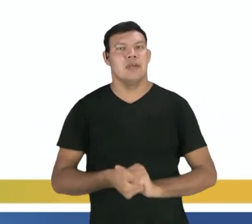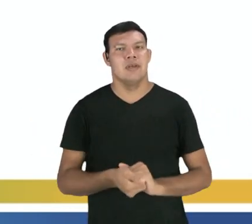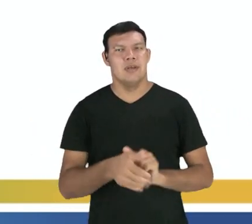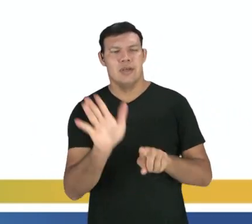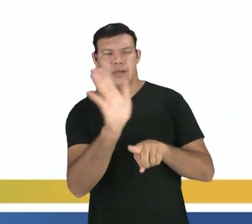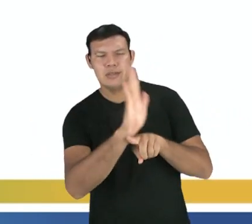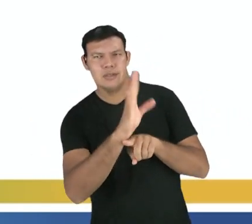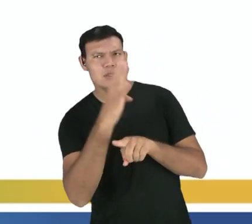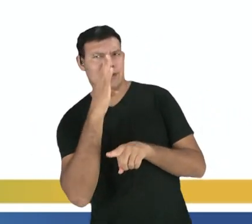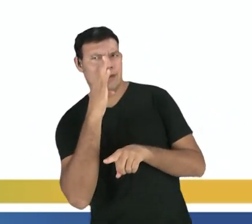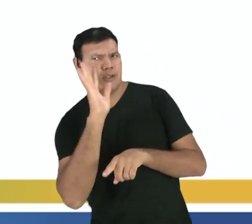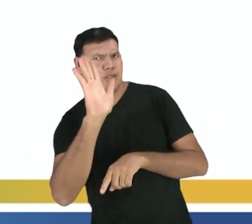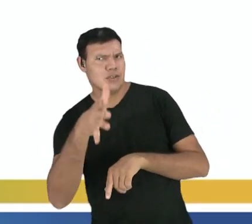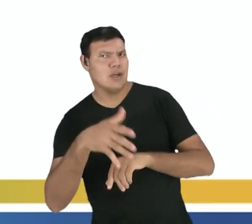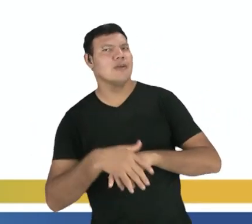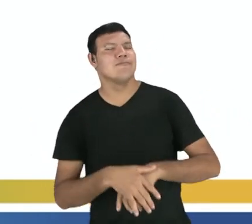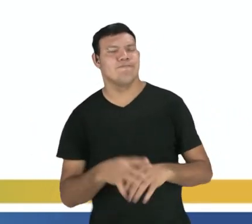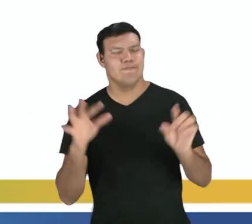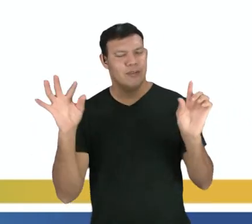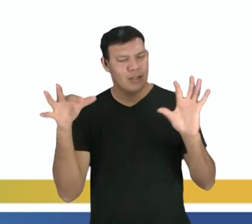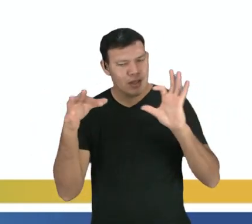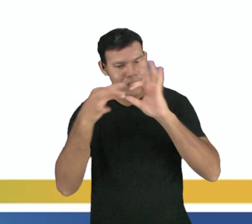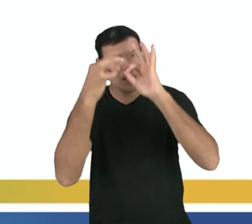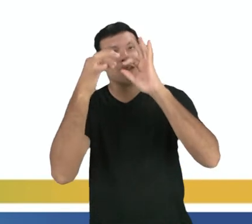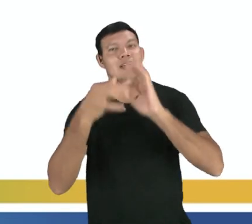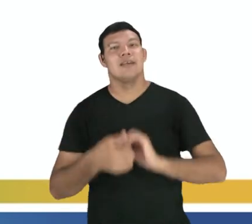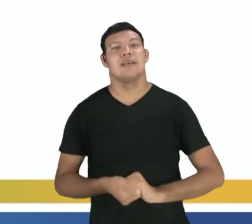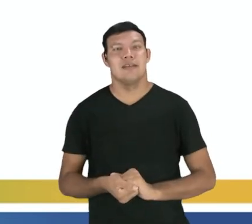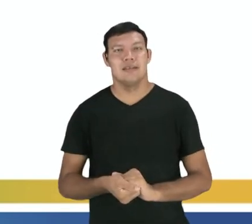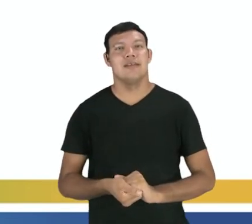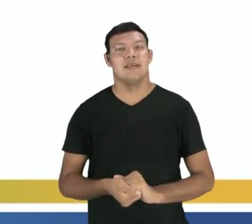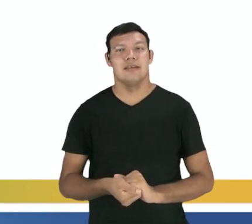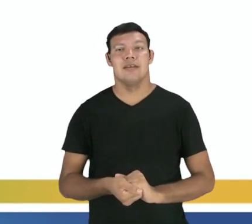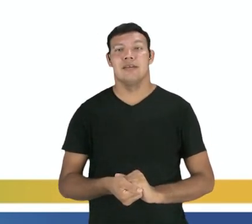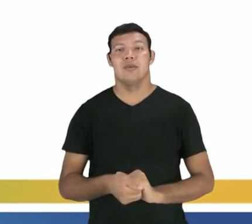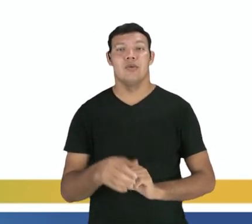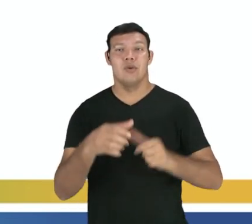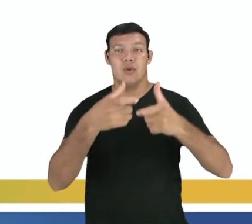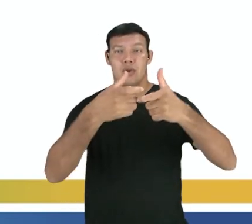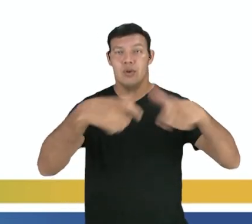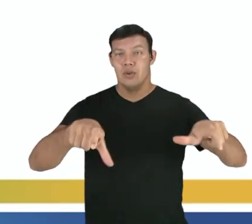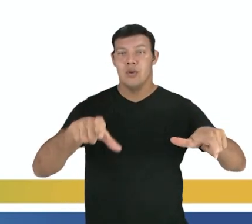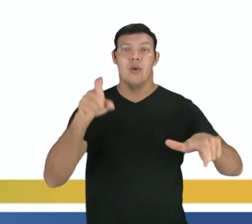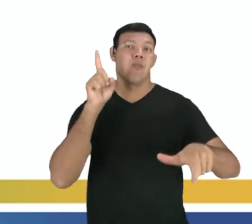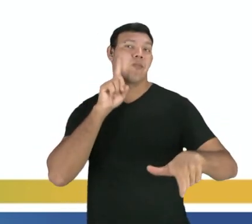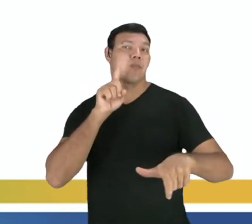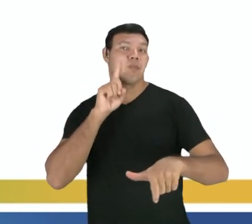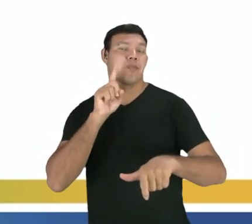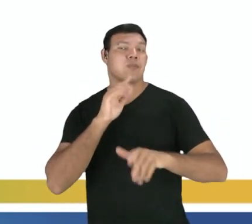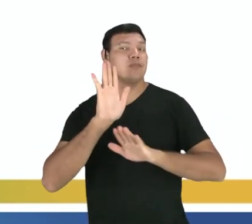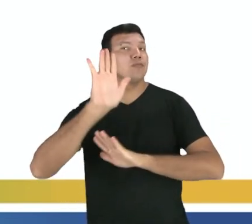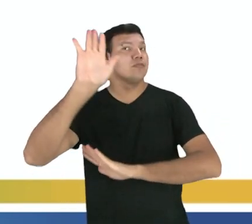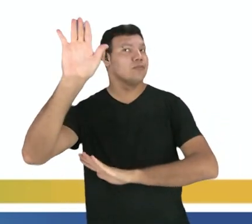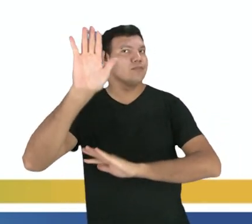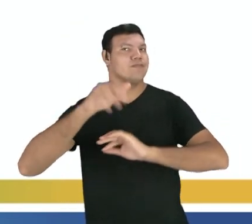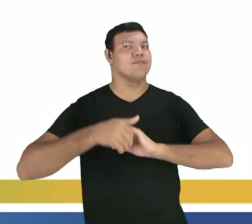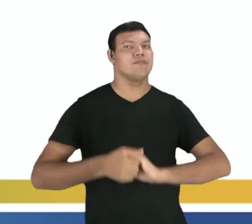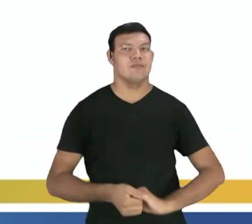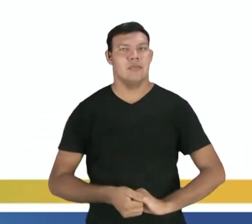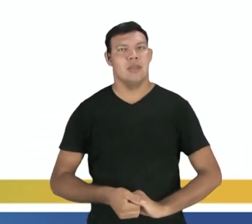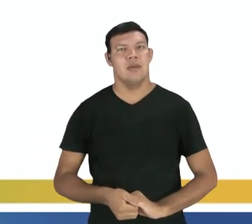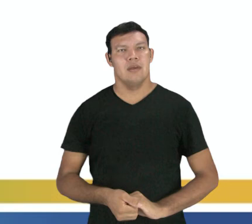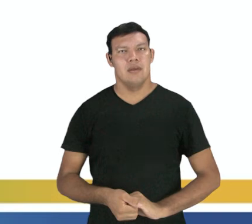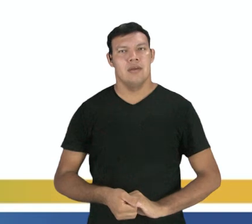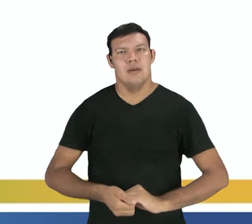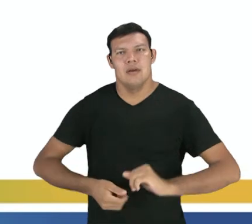esse esporte vai associar aí. Esse é o American Football, futebol americano. Que